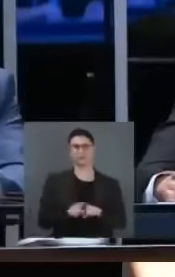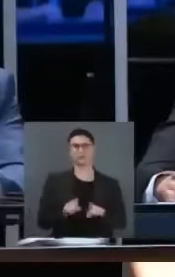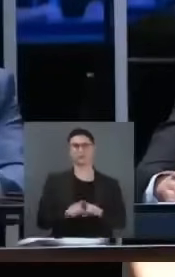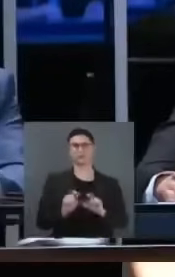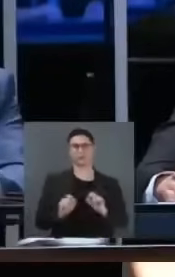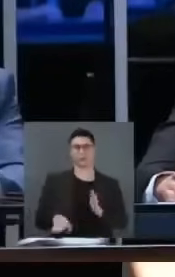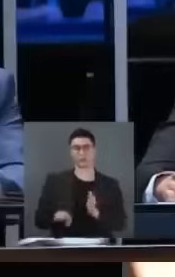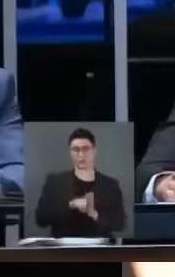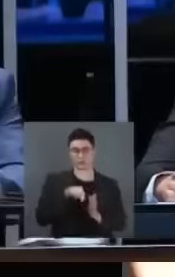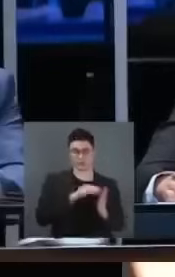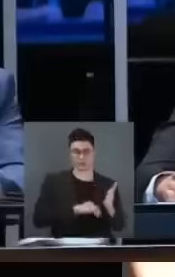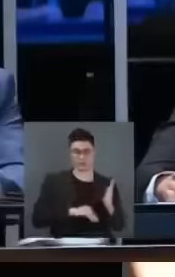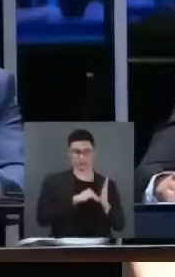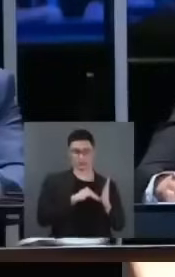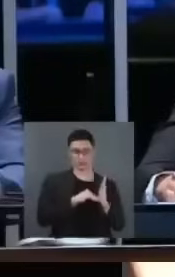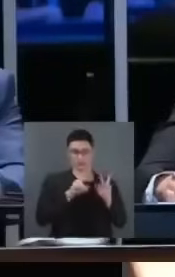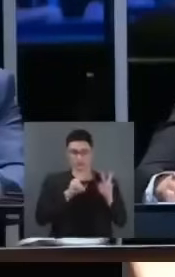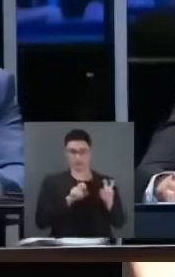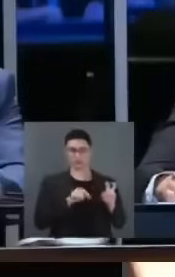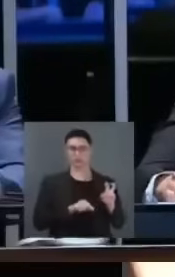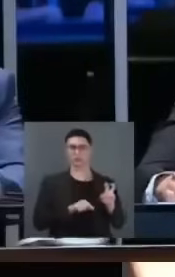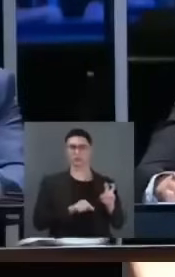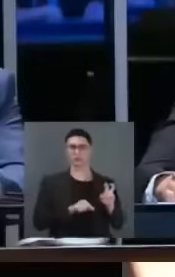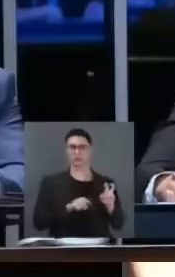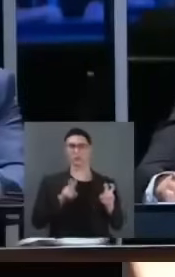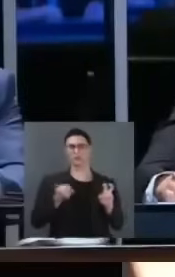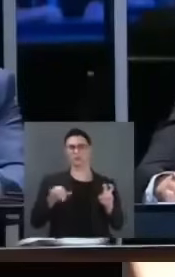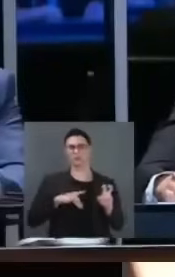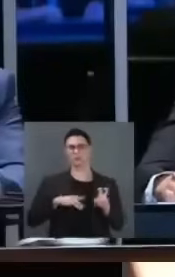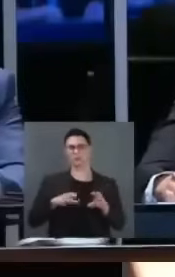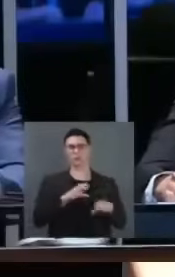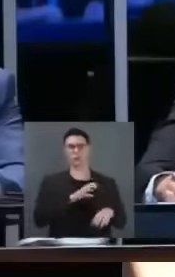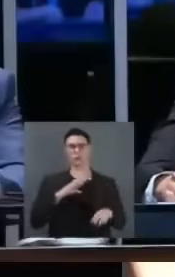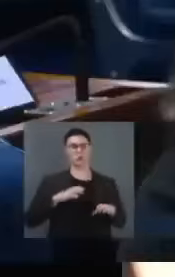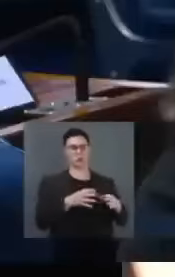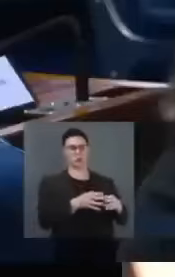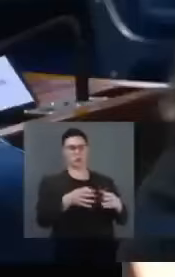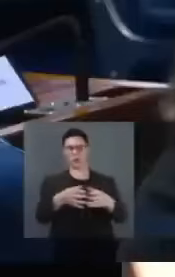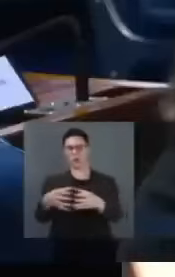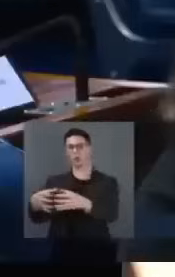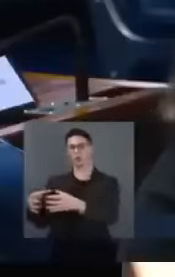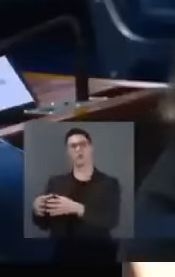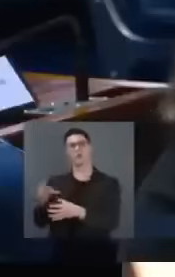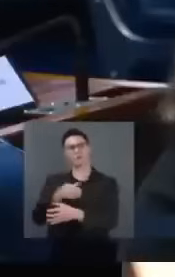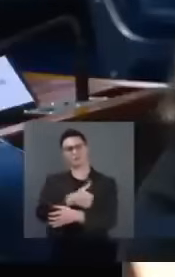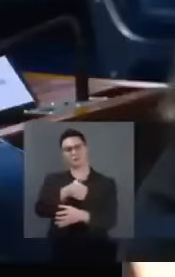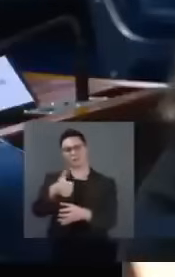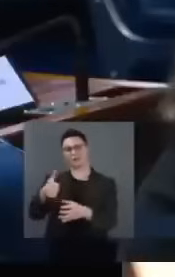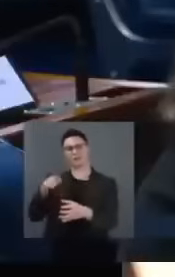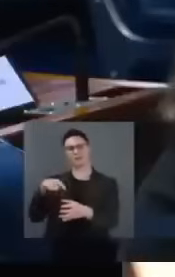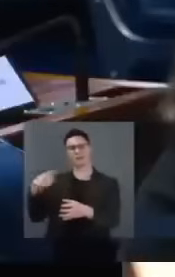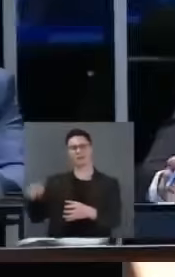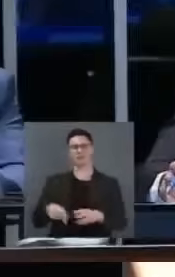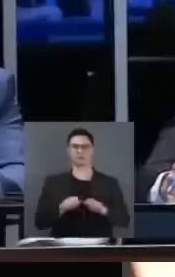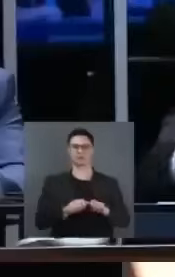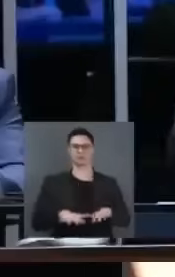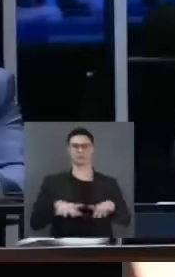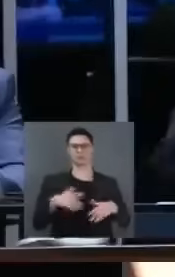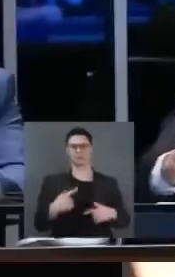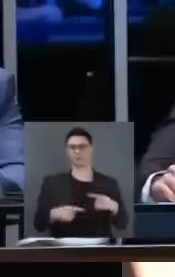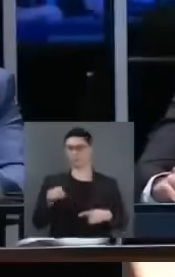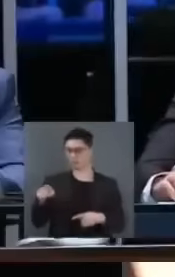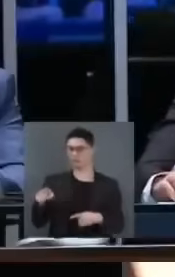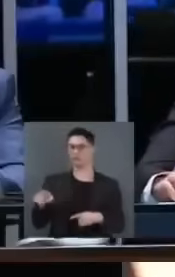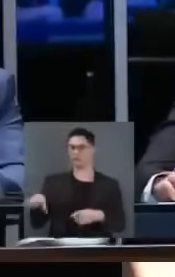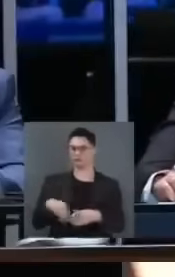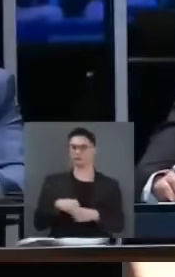ao chegar ao Senado eventualmente um tema dessa natureza, ele será submetido às comissões próprias do Senado Federal para que haja o debate que Vossa